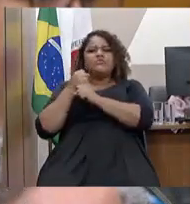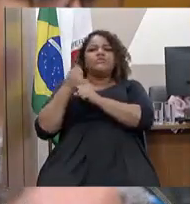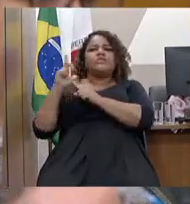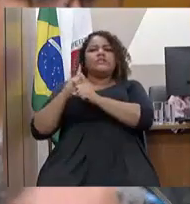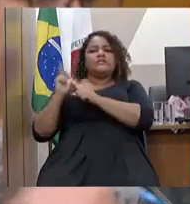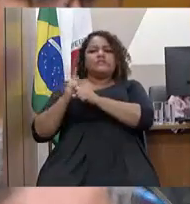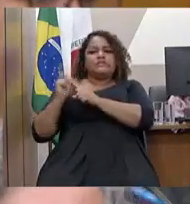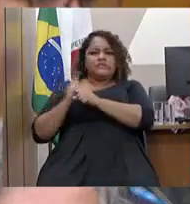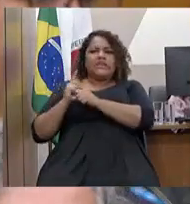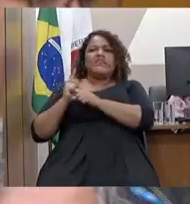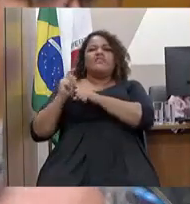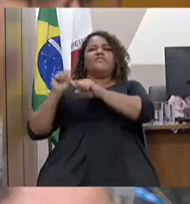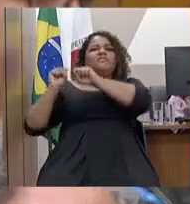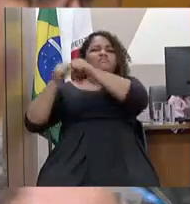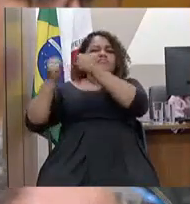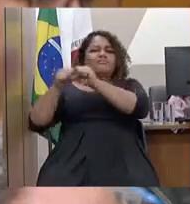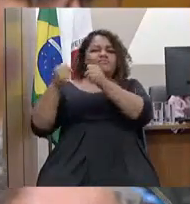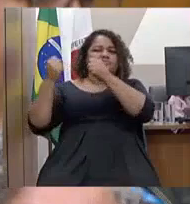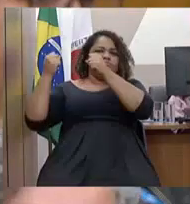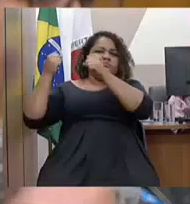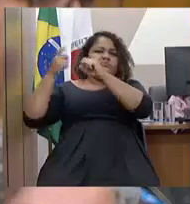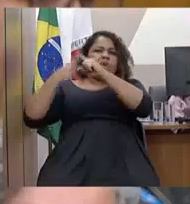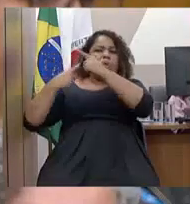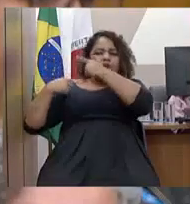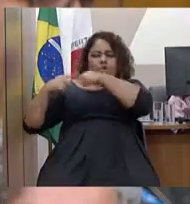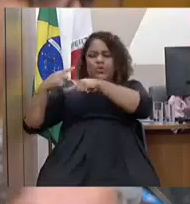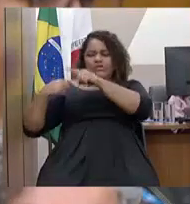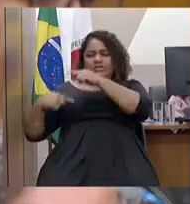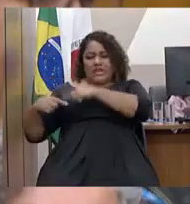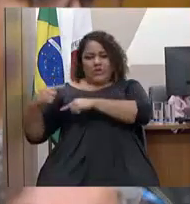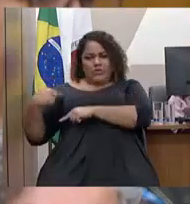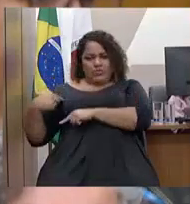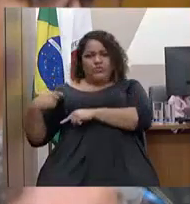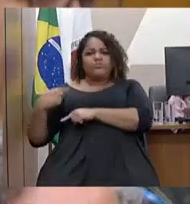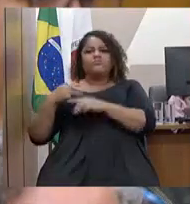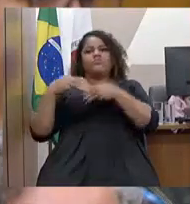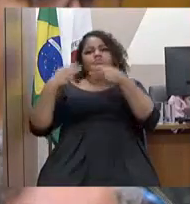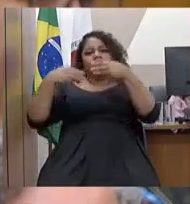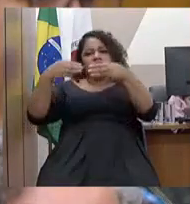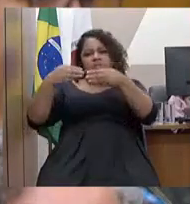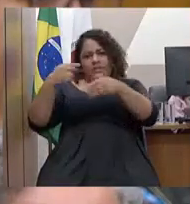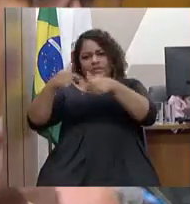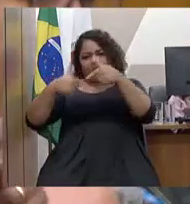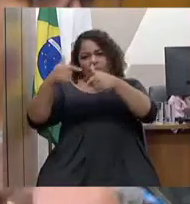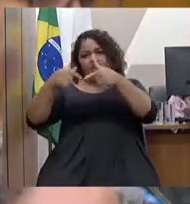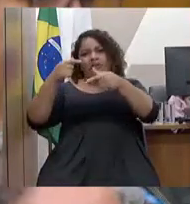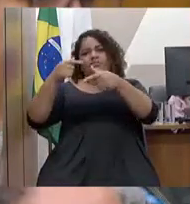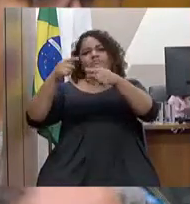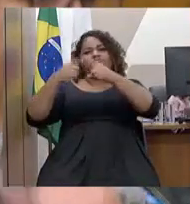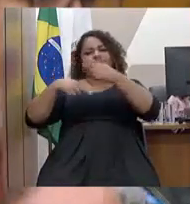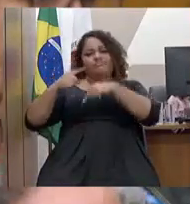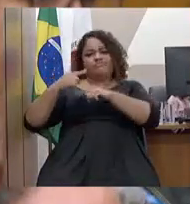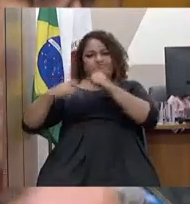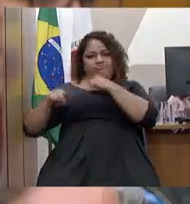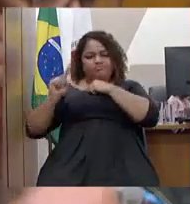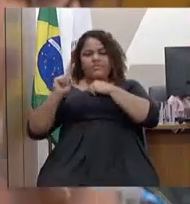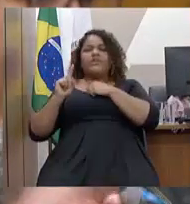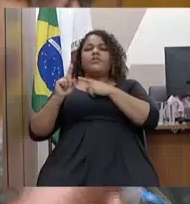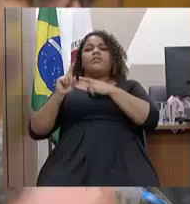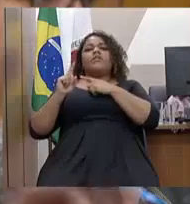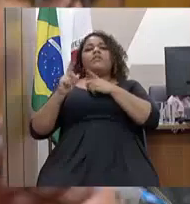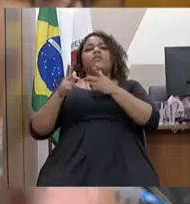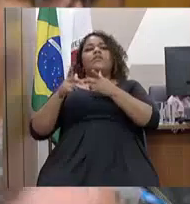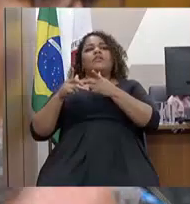que a gente vem cometer na Tempos o desmonte do ministério trabalho a falta de investimento na auditoria fiscal do trabalho enquanto